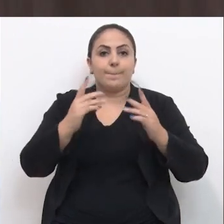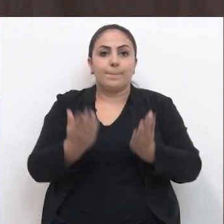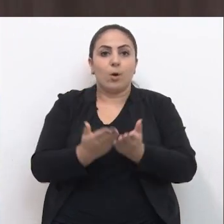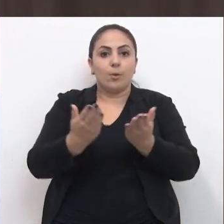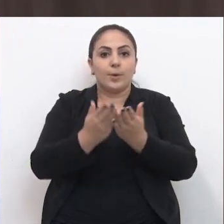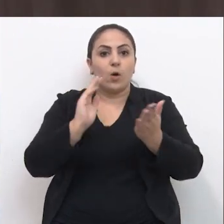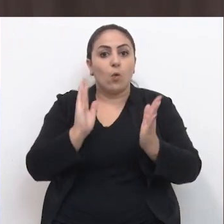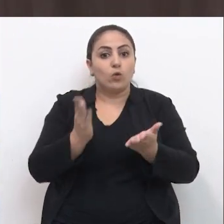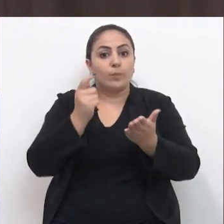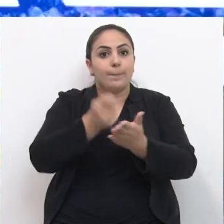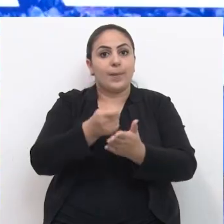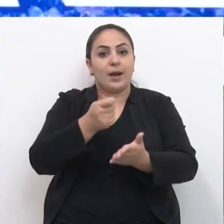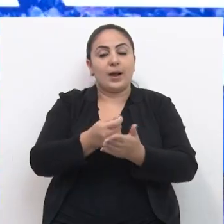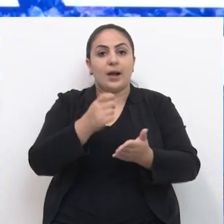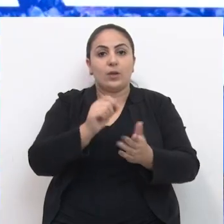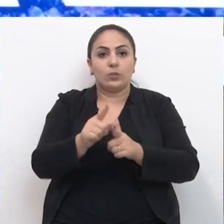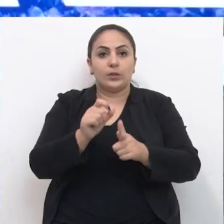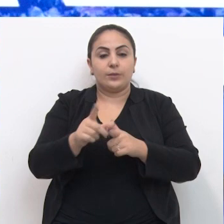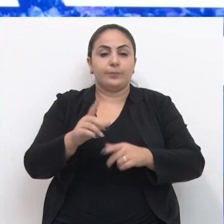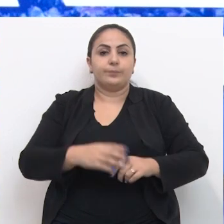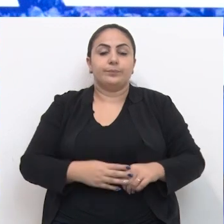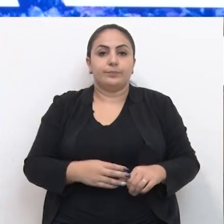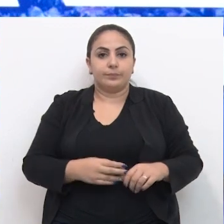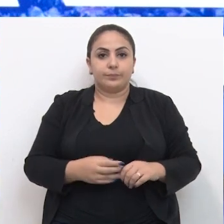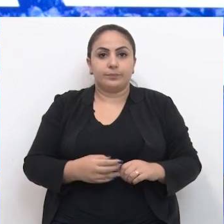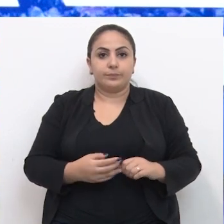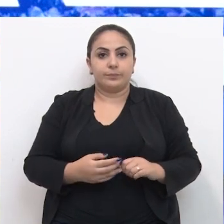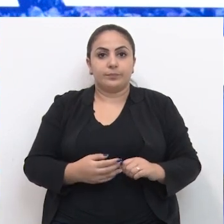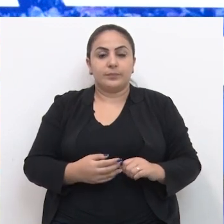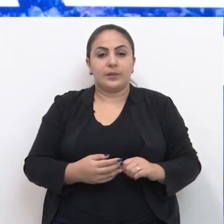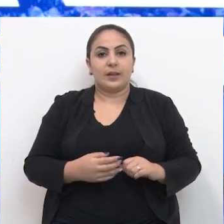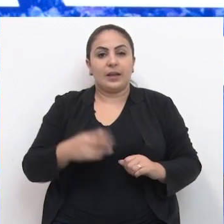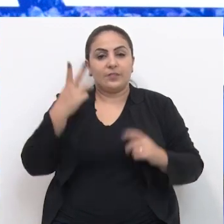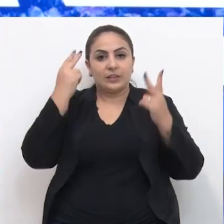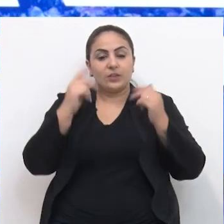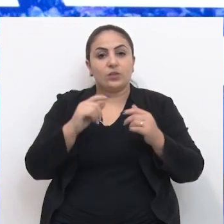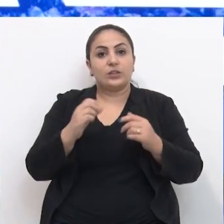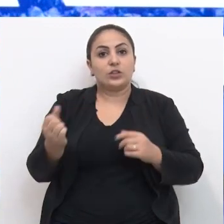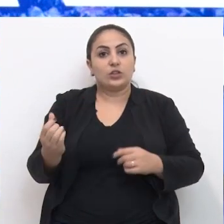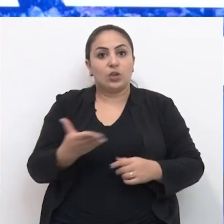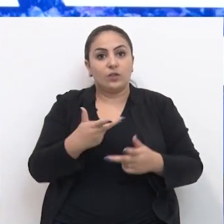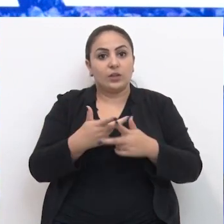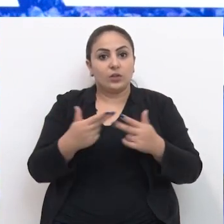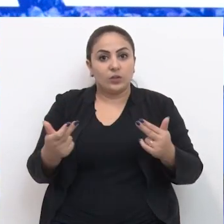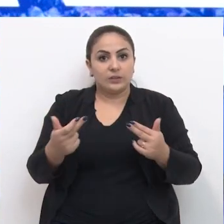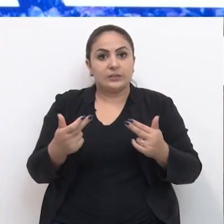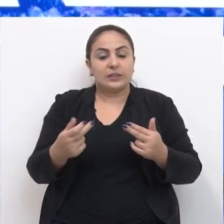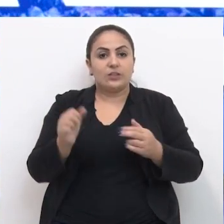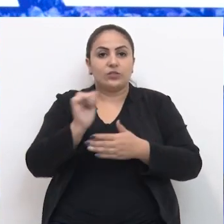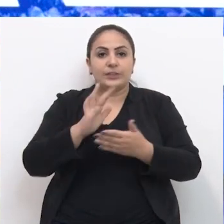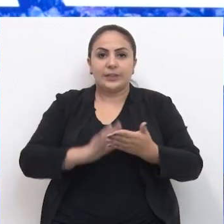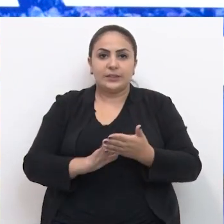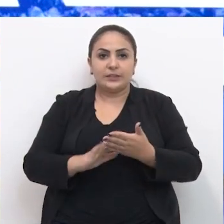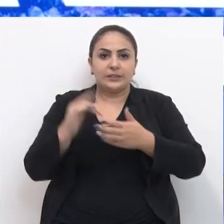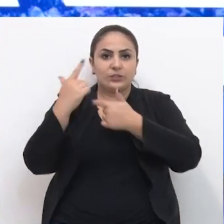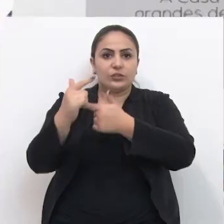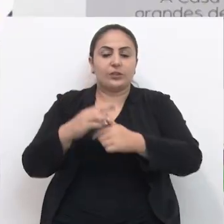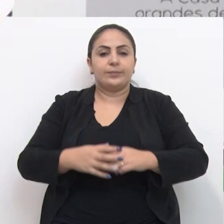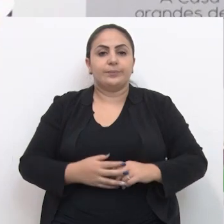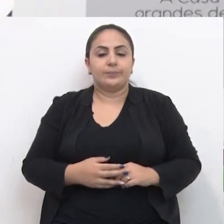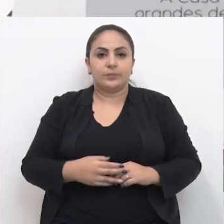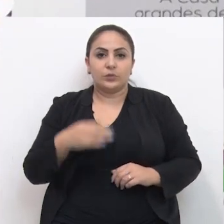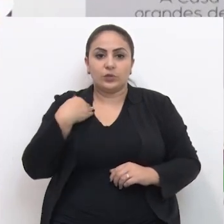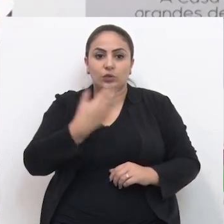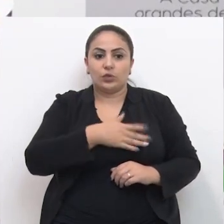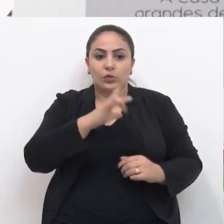hoje estão pagando aluguel. Cavaleiros do Planalto Médio terão nova sede para atividades tradicionalistas.